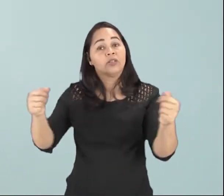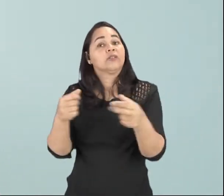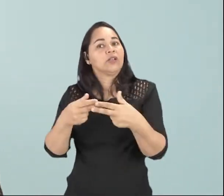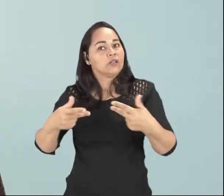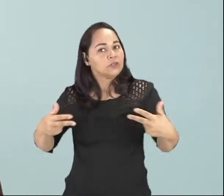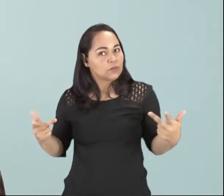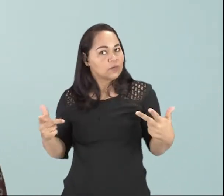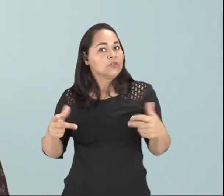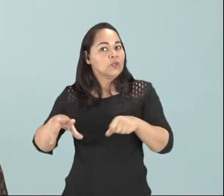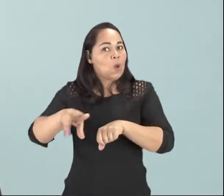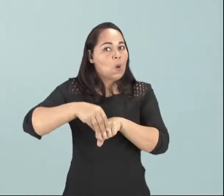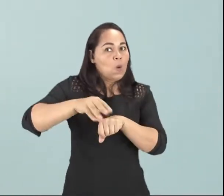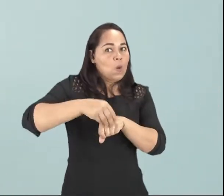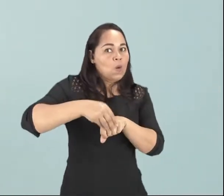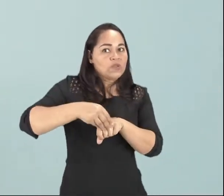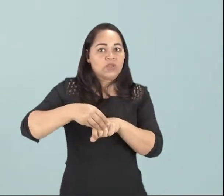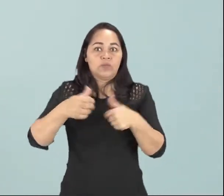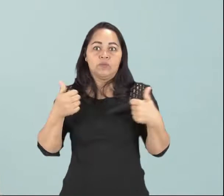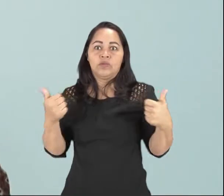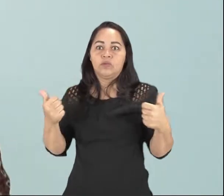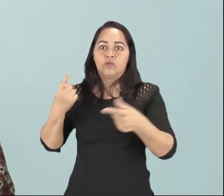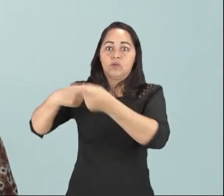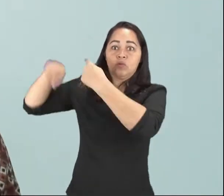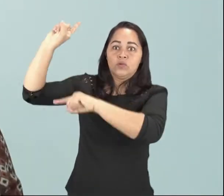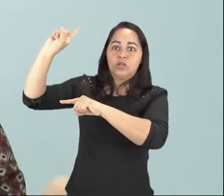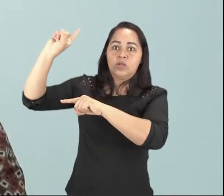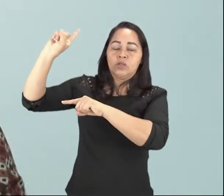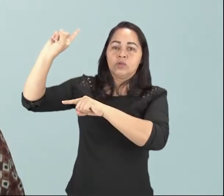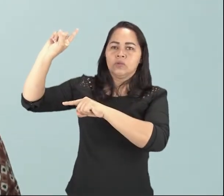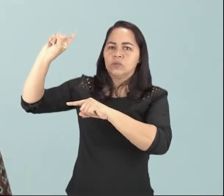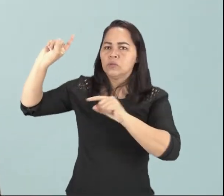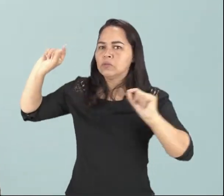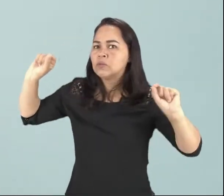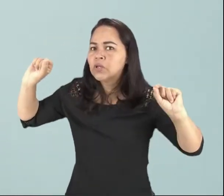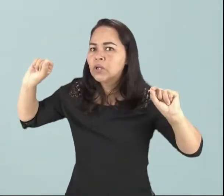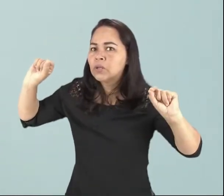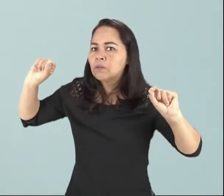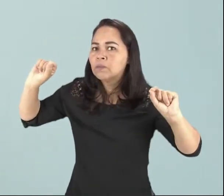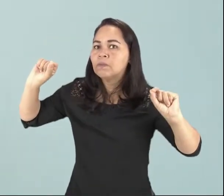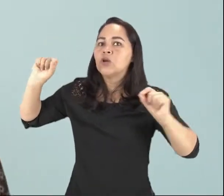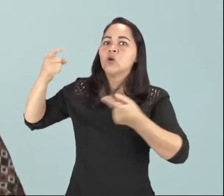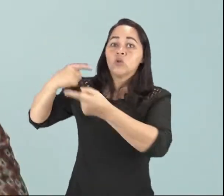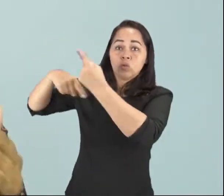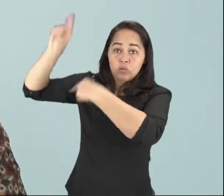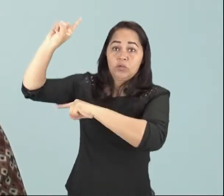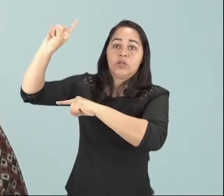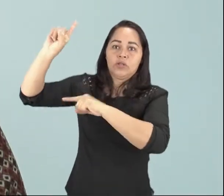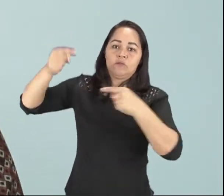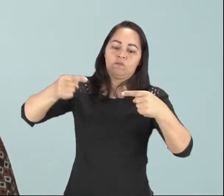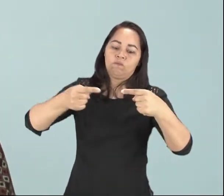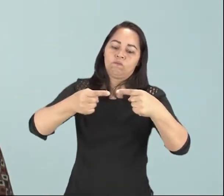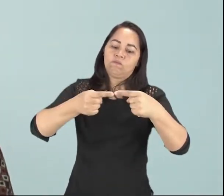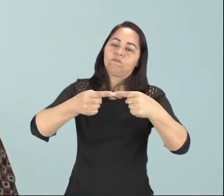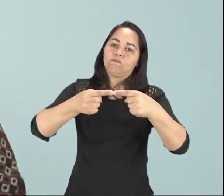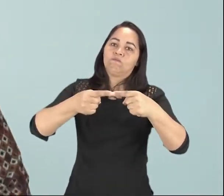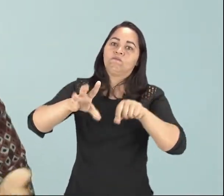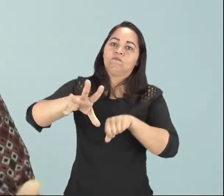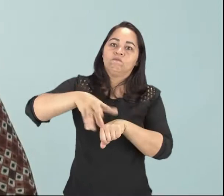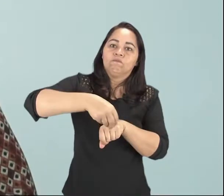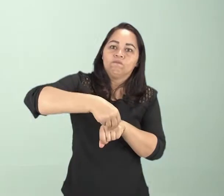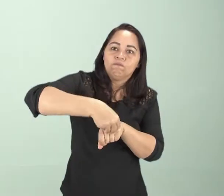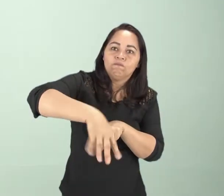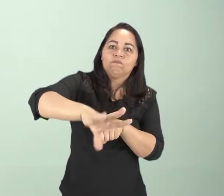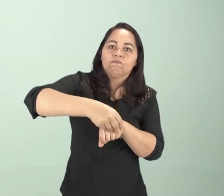conhecimentos. Hoje em dia, a chave para o sucesso é conhecimento. Se você tem conhecimento, você vai muito longe. Agora, por exemplo, nós estamos vivendo